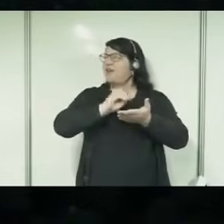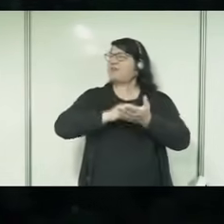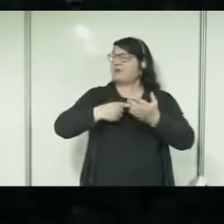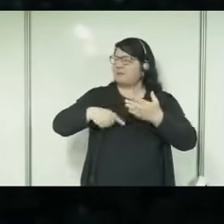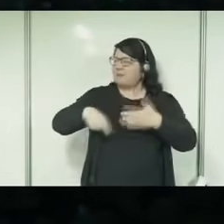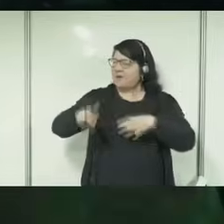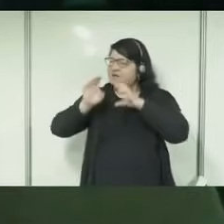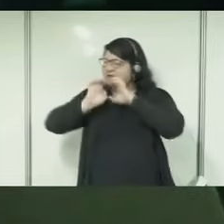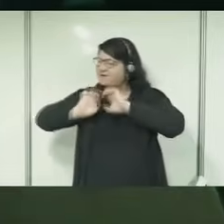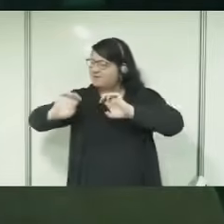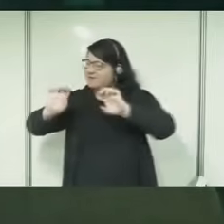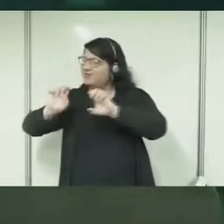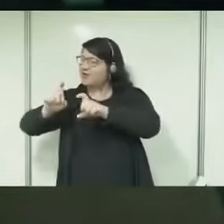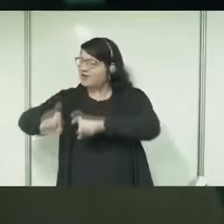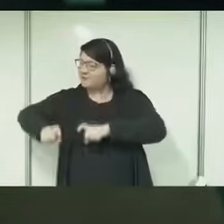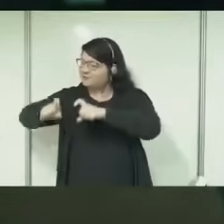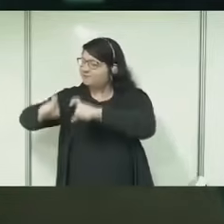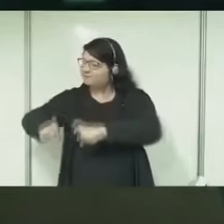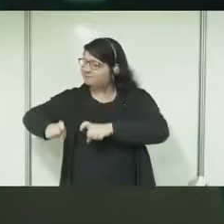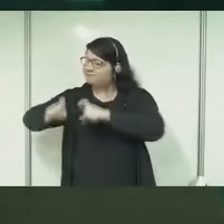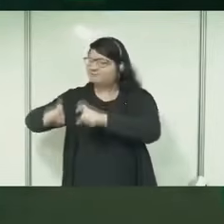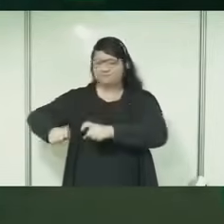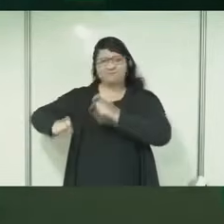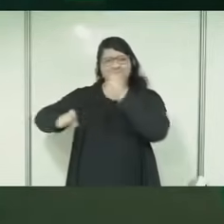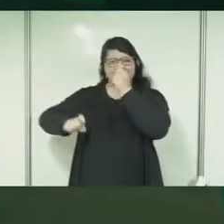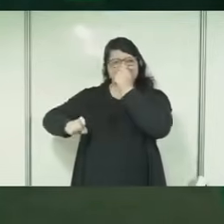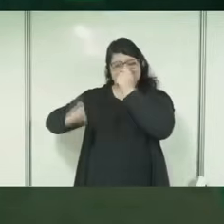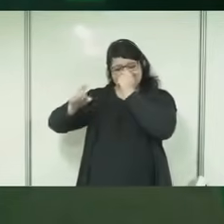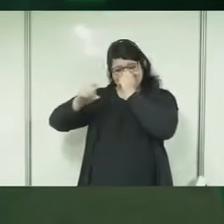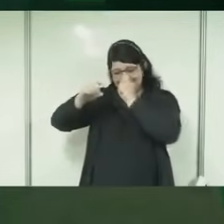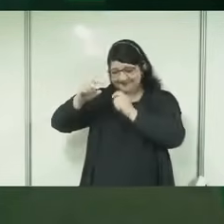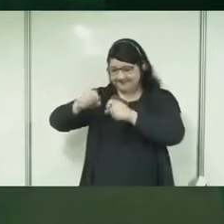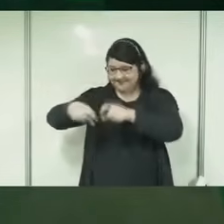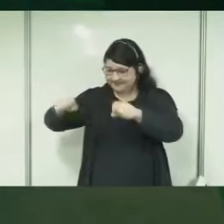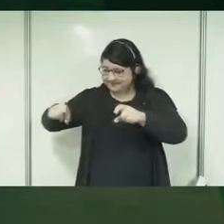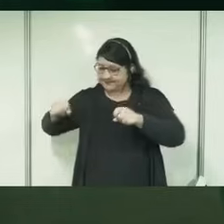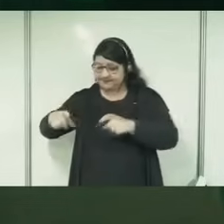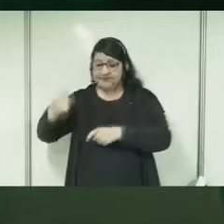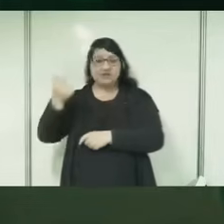lar e saí sorrindo e assobiando pra não chorar.